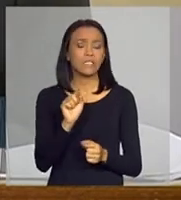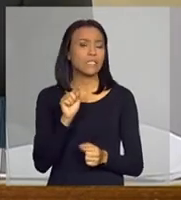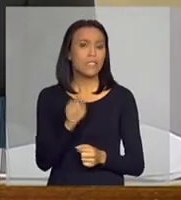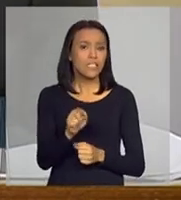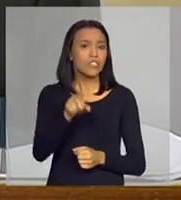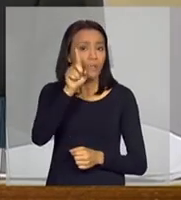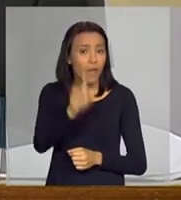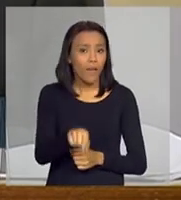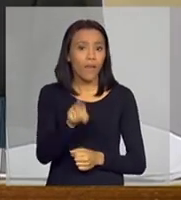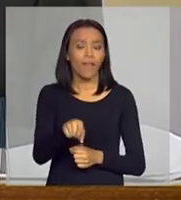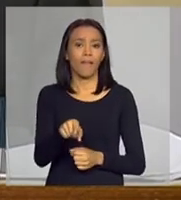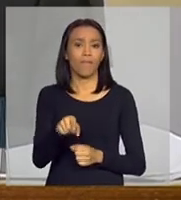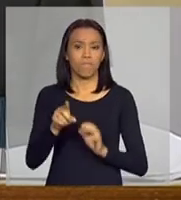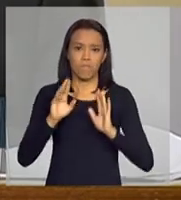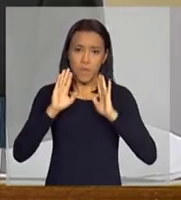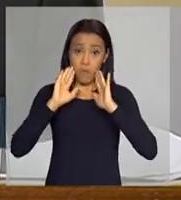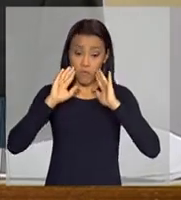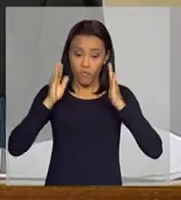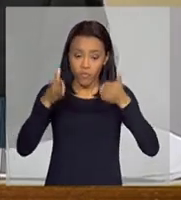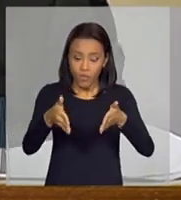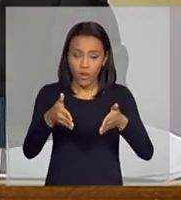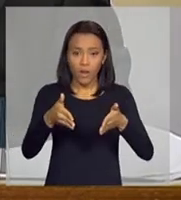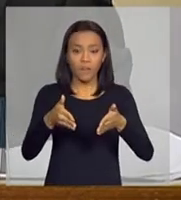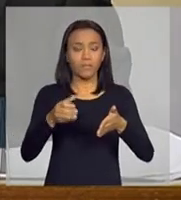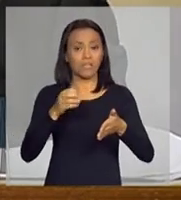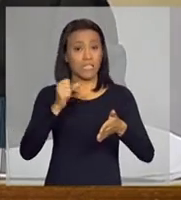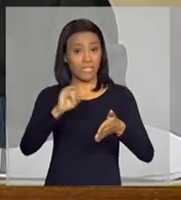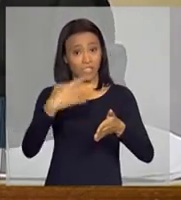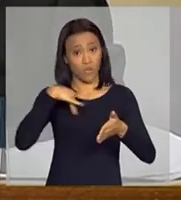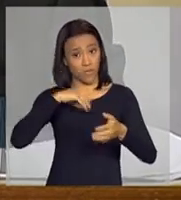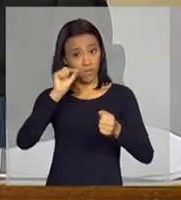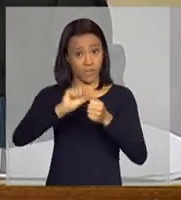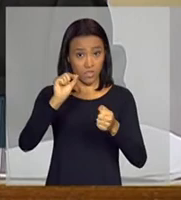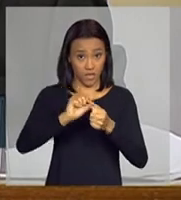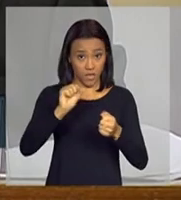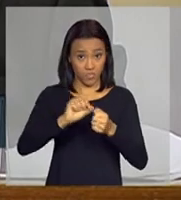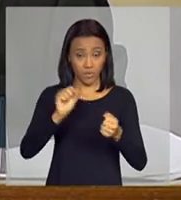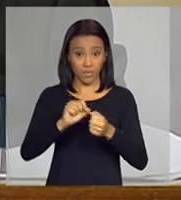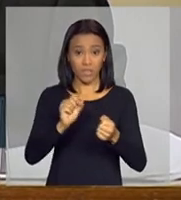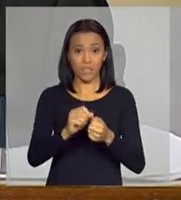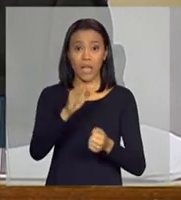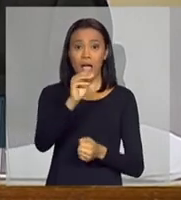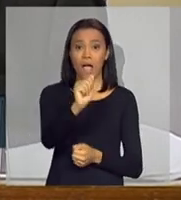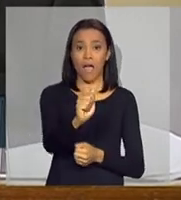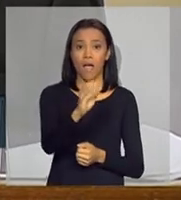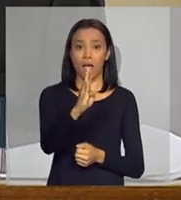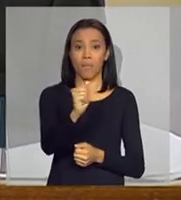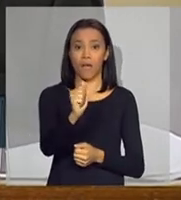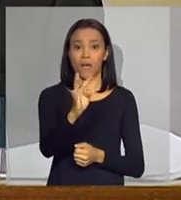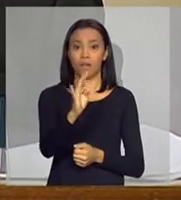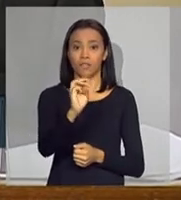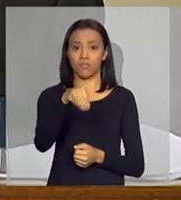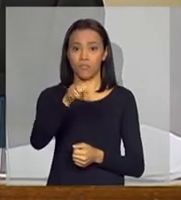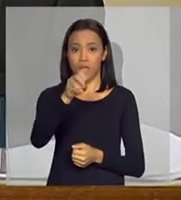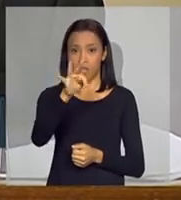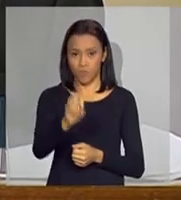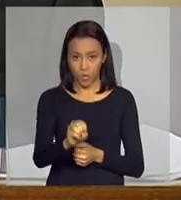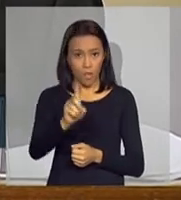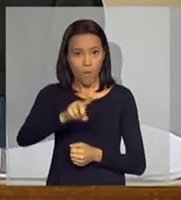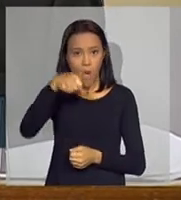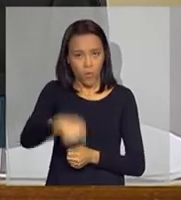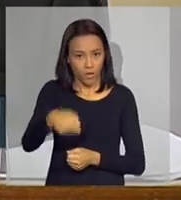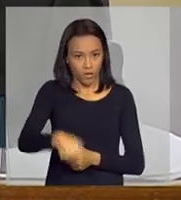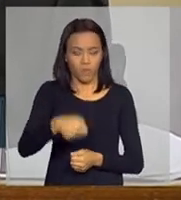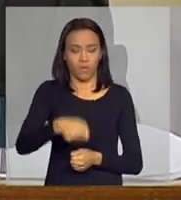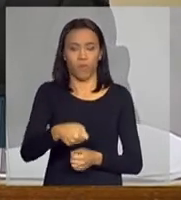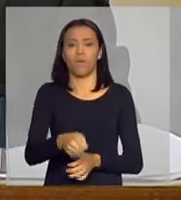isto é o resultado previsto caso venhamos a fazer o abatimento esse abatimento não é obrigatório e